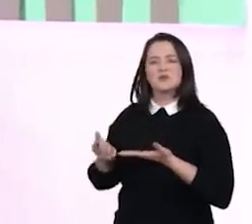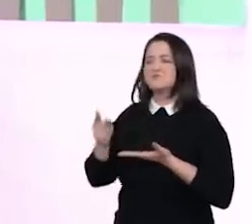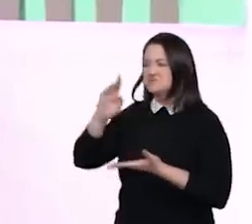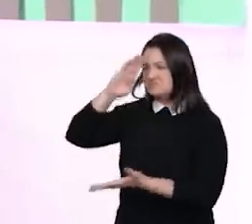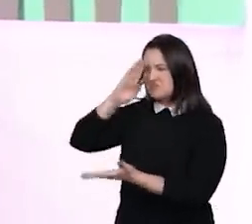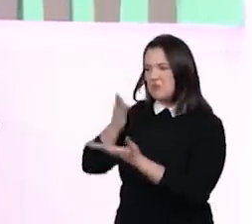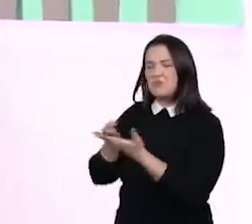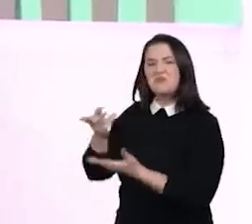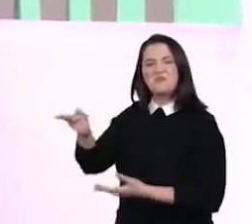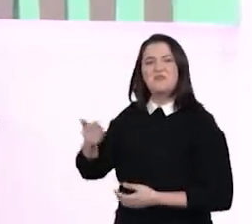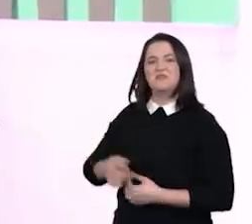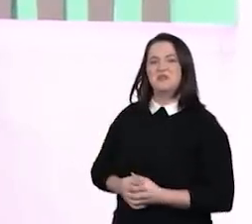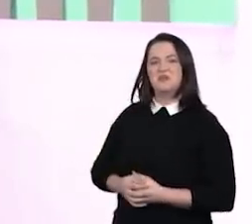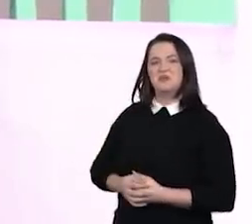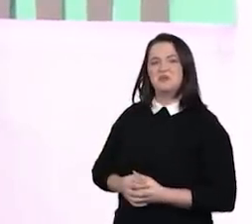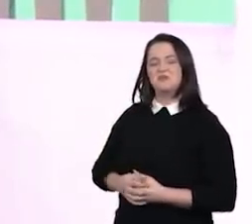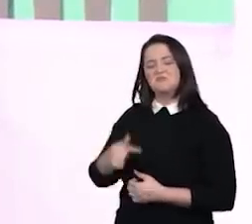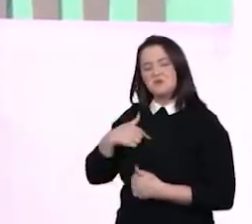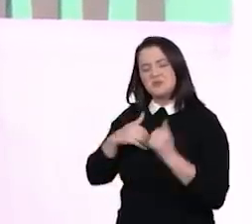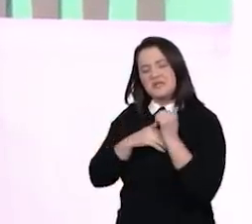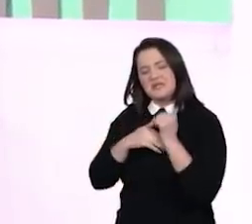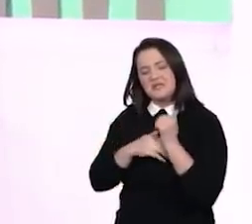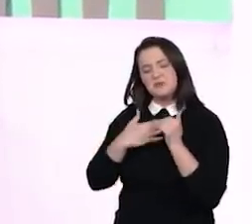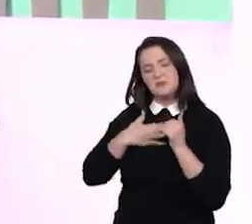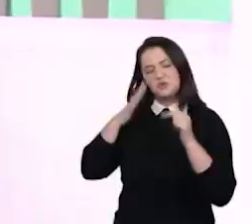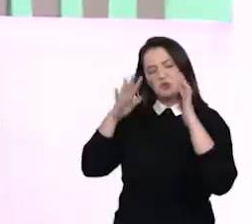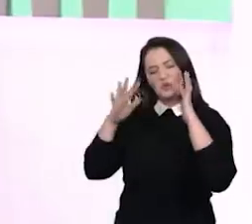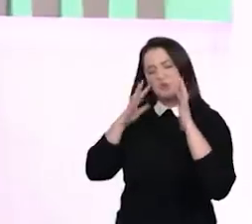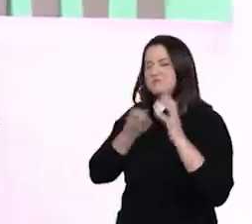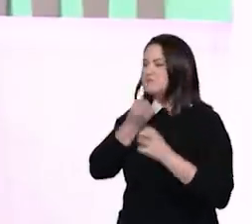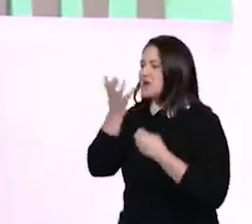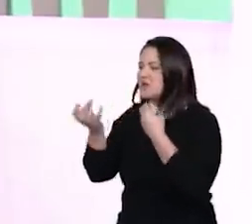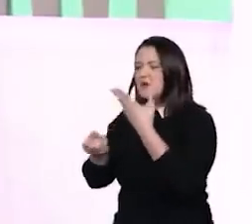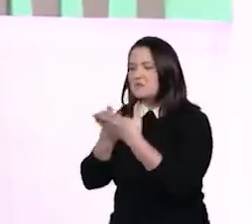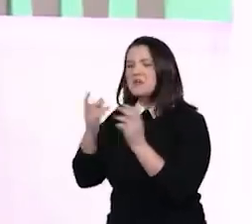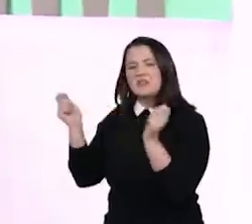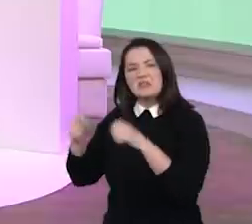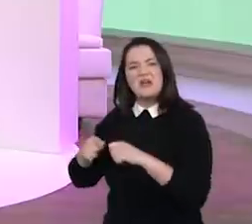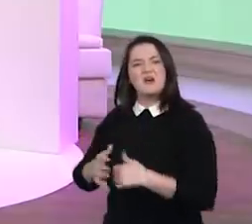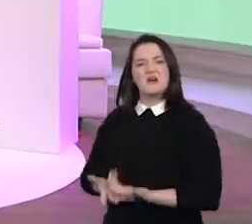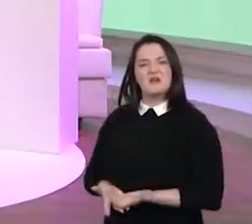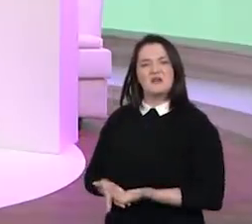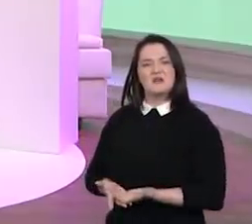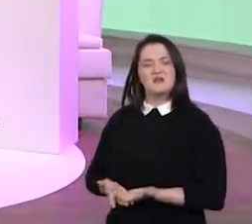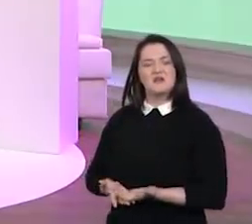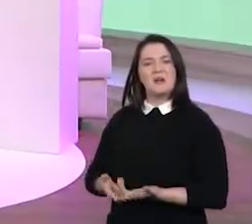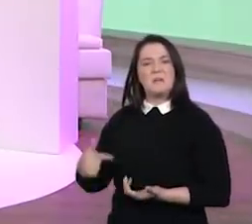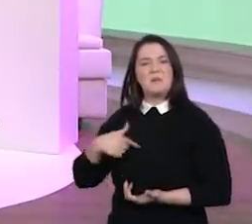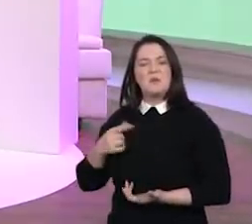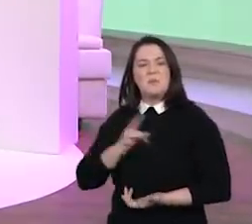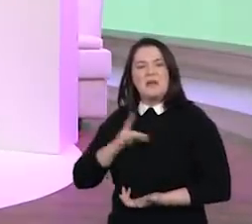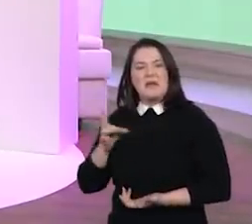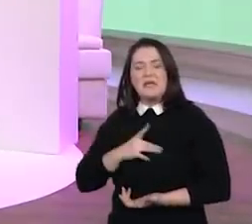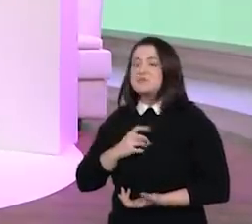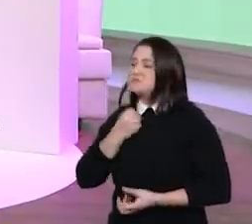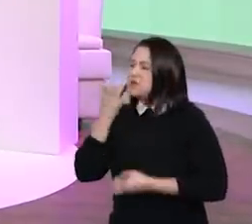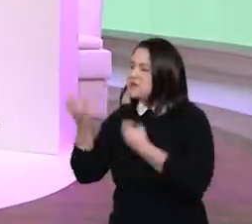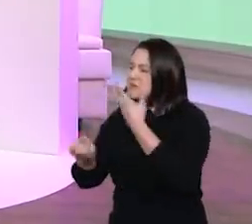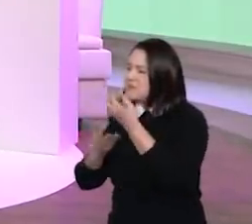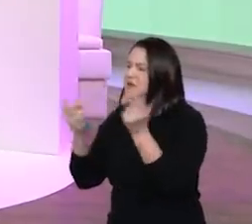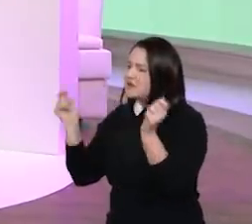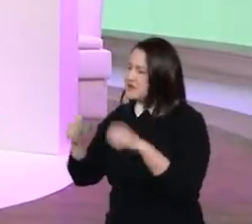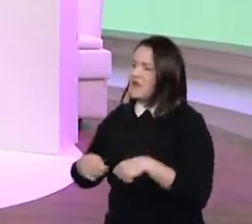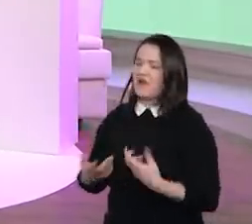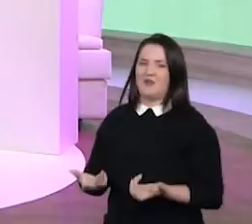pode contar sobre os seus sonhos e também sobre os seus pesadelos. Não é somente os seus filhos que merecem